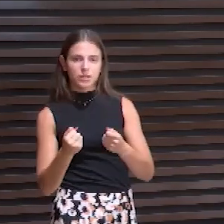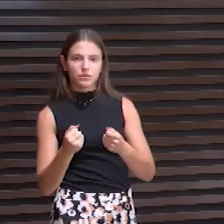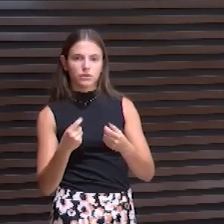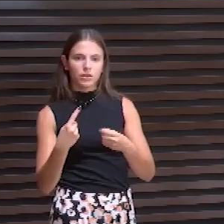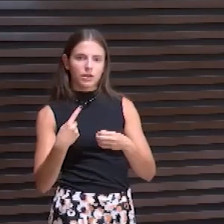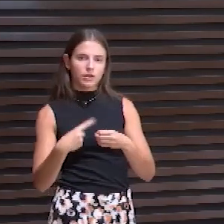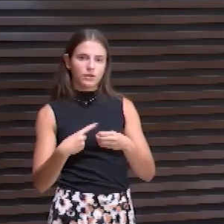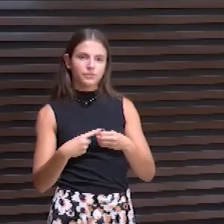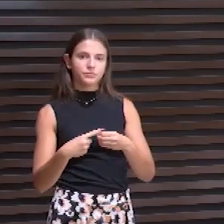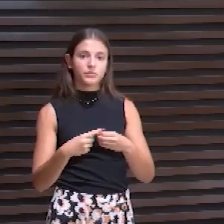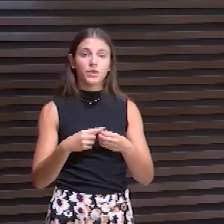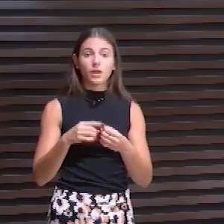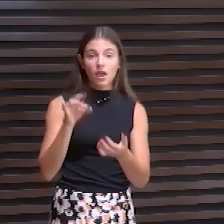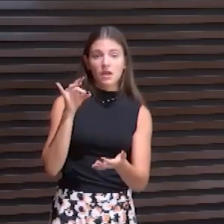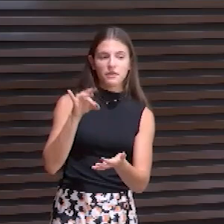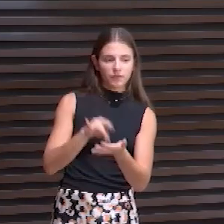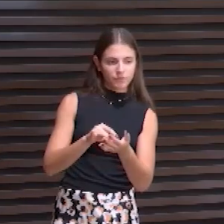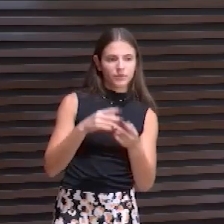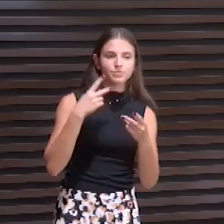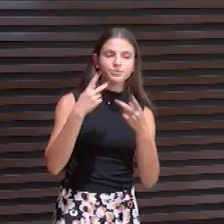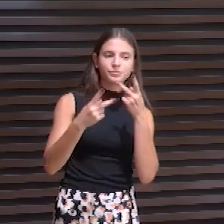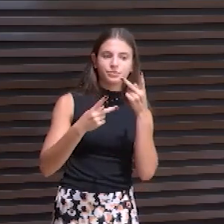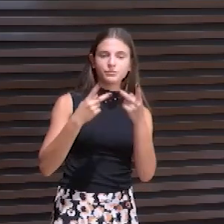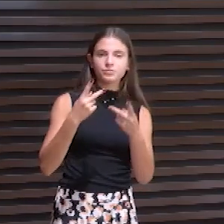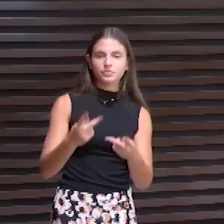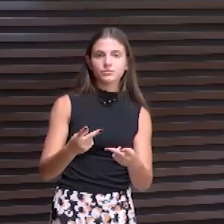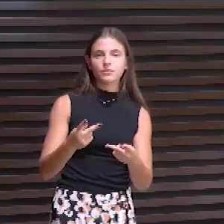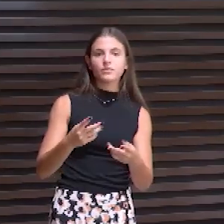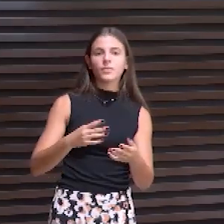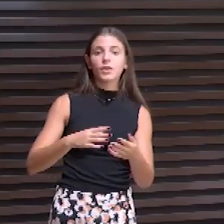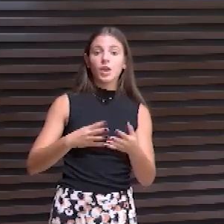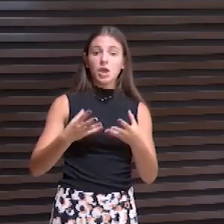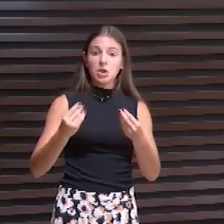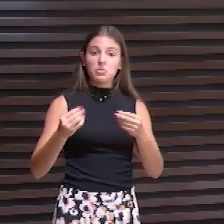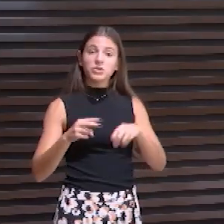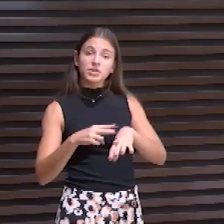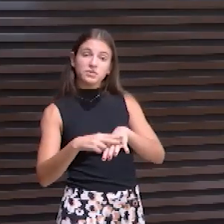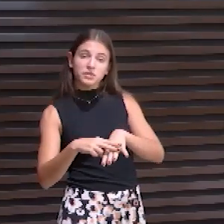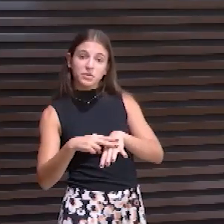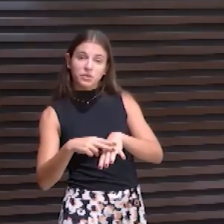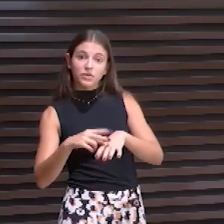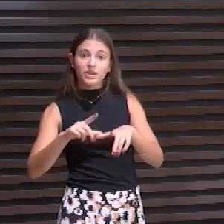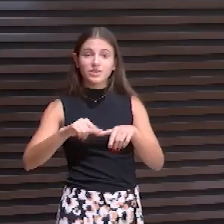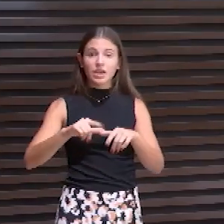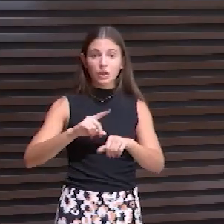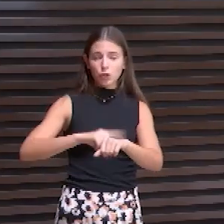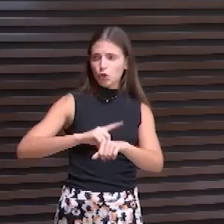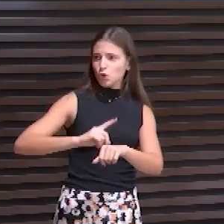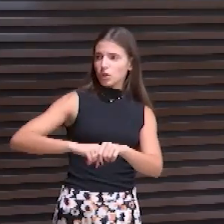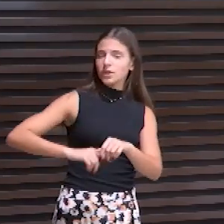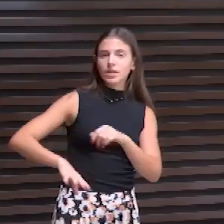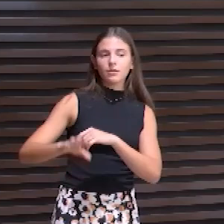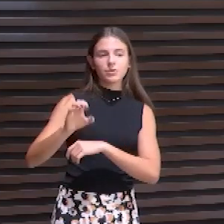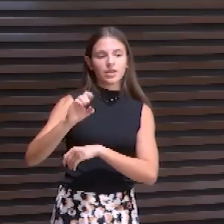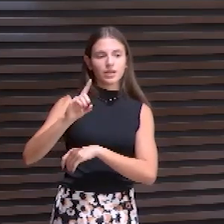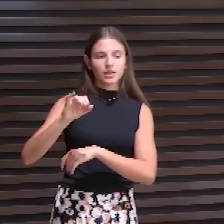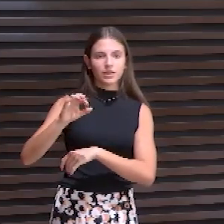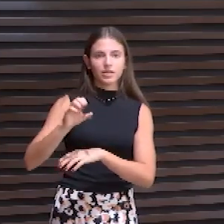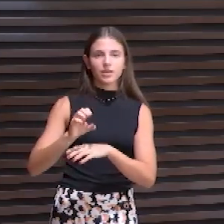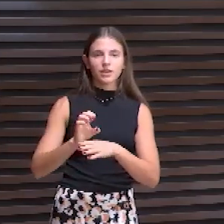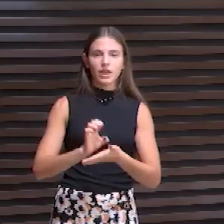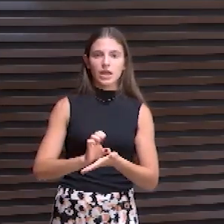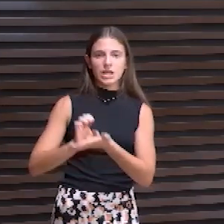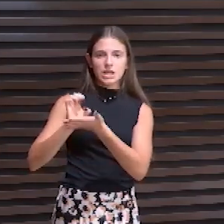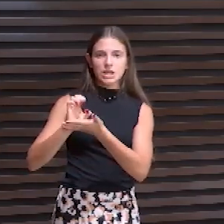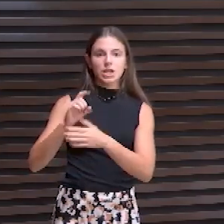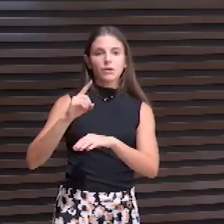Na verdade vos digo que muitas viúvas havia em Israel no tempo de Elias, quando o céu se fechou por 3 anos e